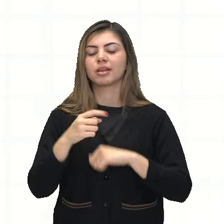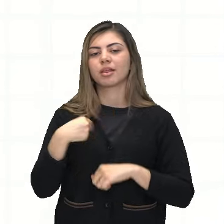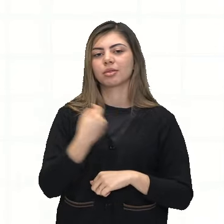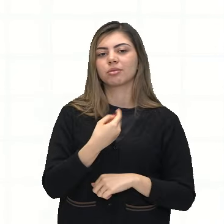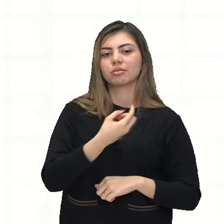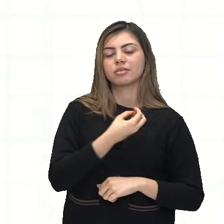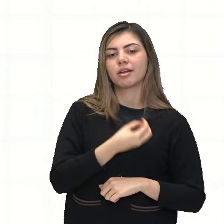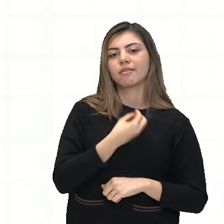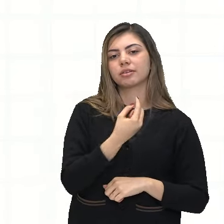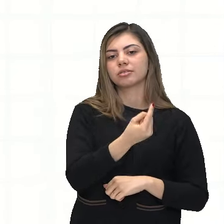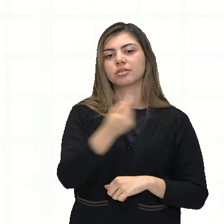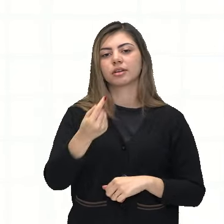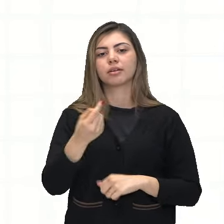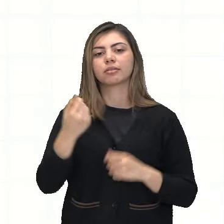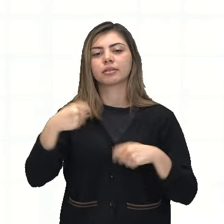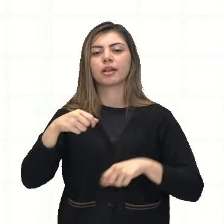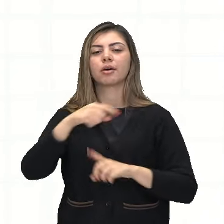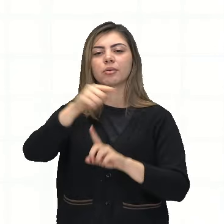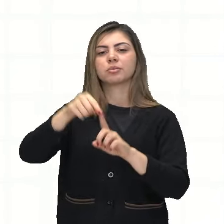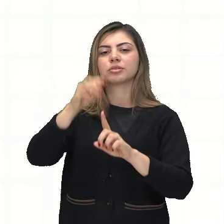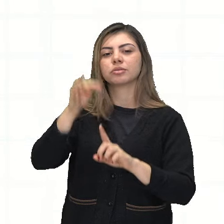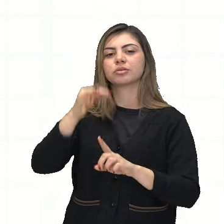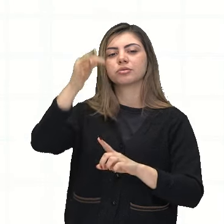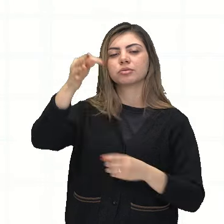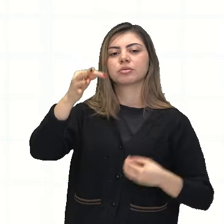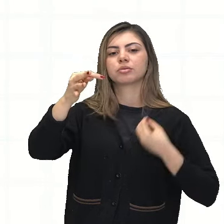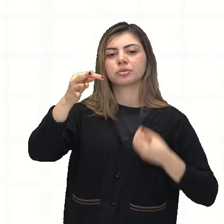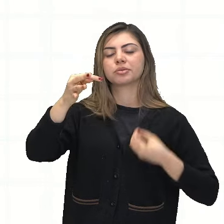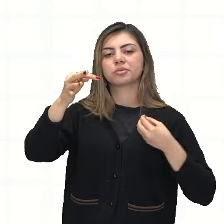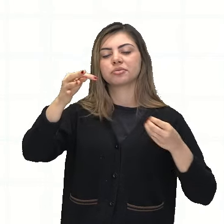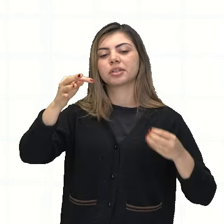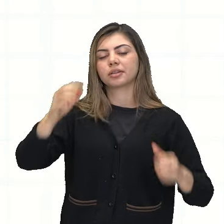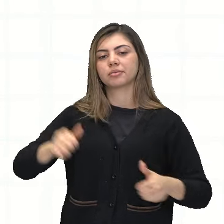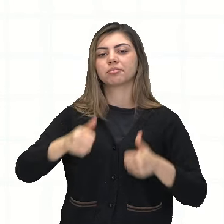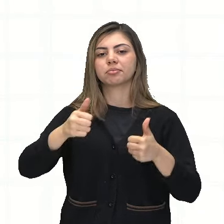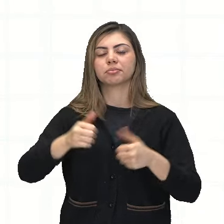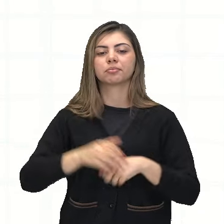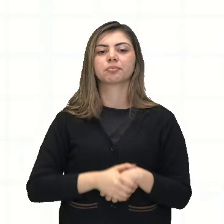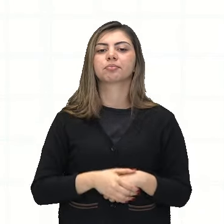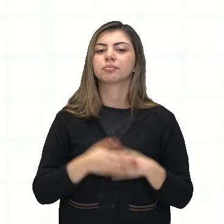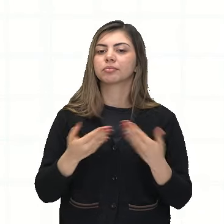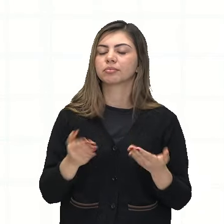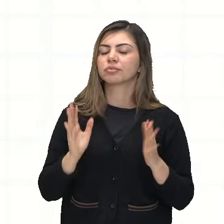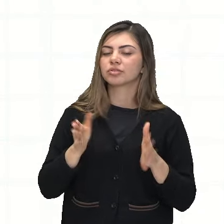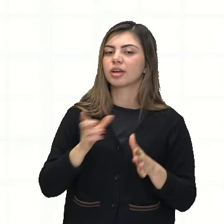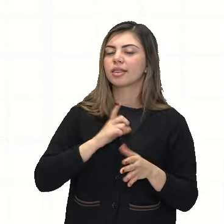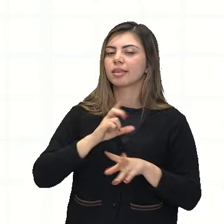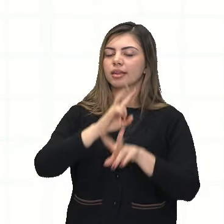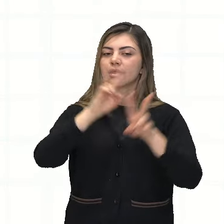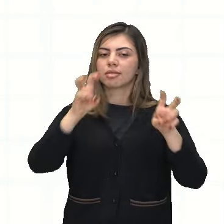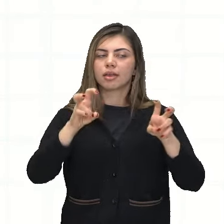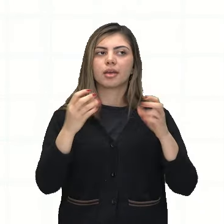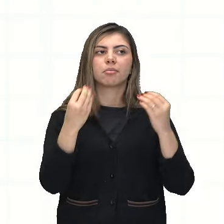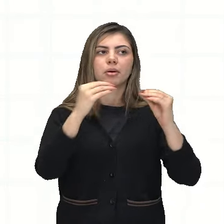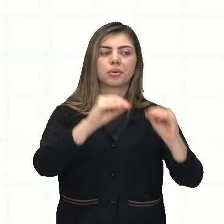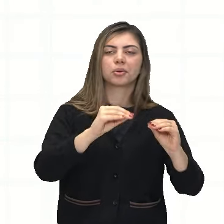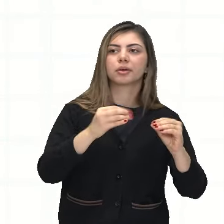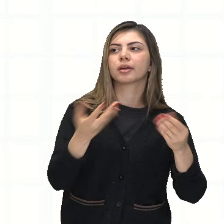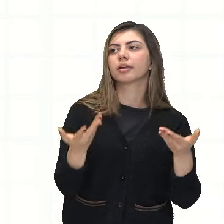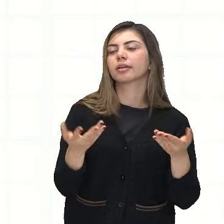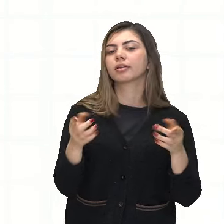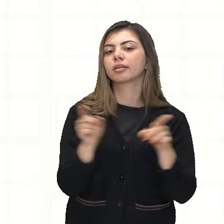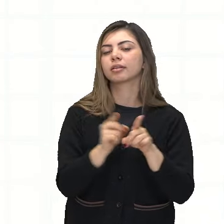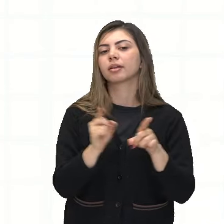visando garantir um futuro viável para as próximas gerações já introduzi já introduzi já trouxe o meu tema já trouxe um pouquinho